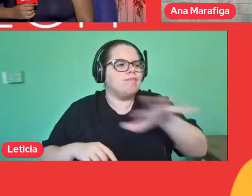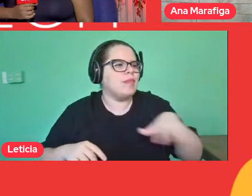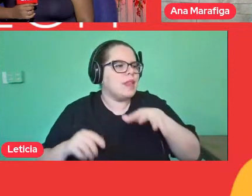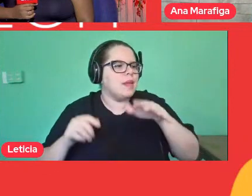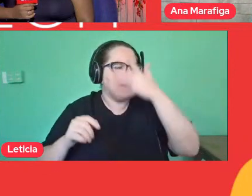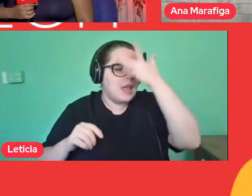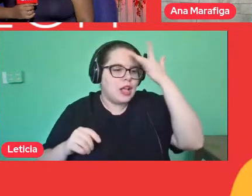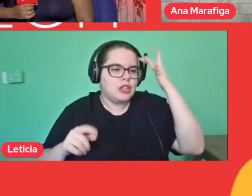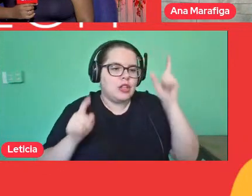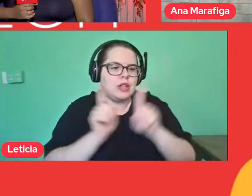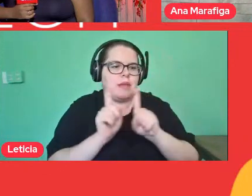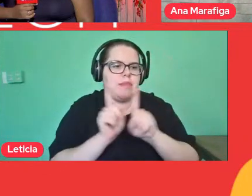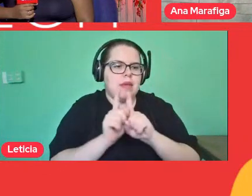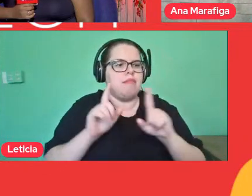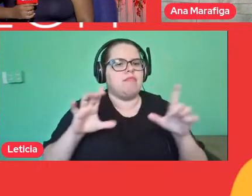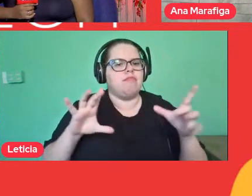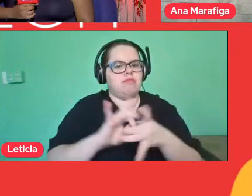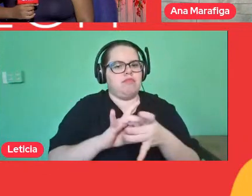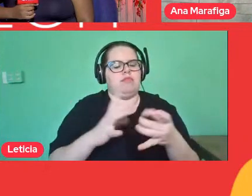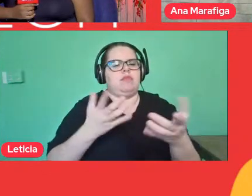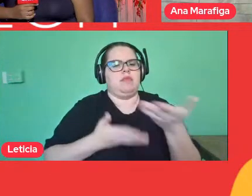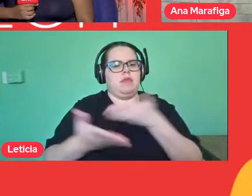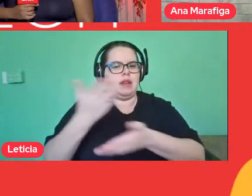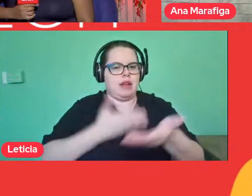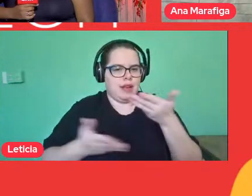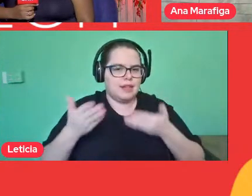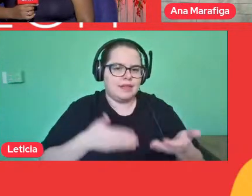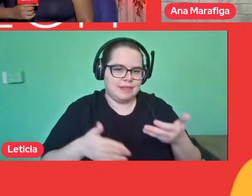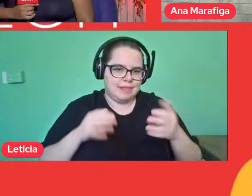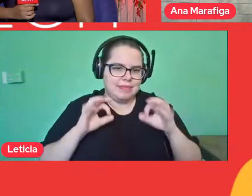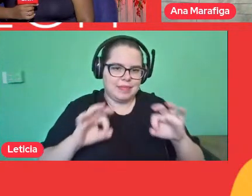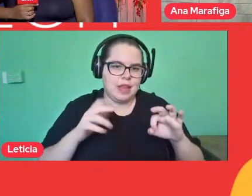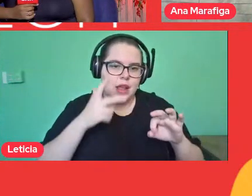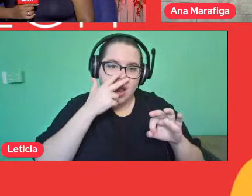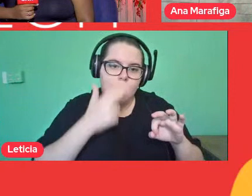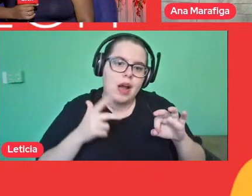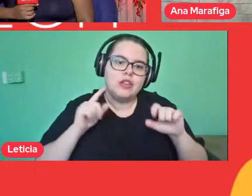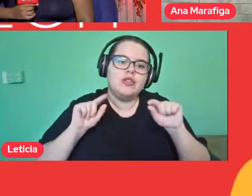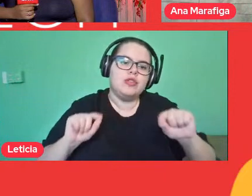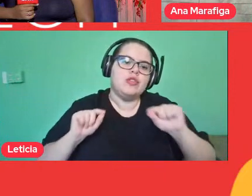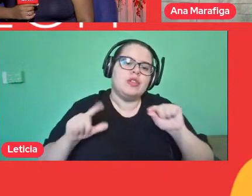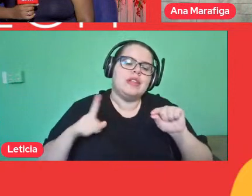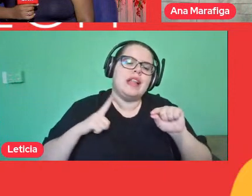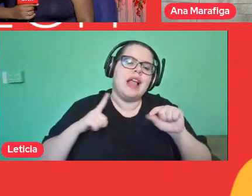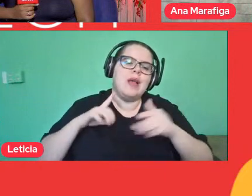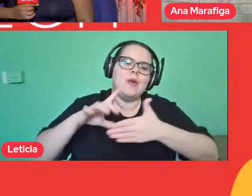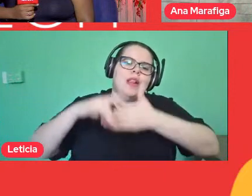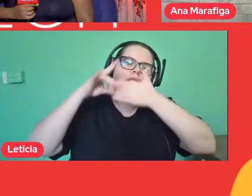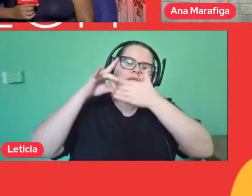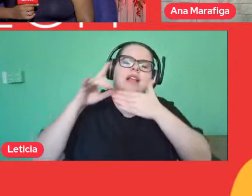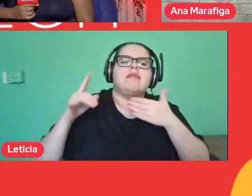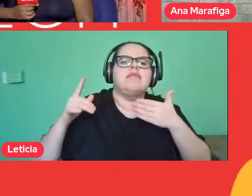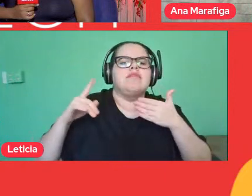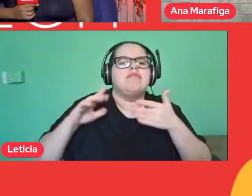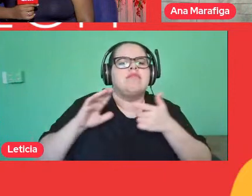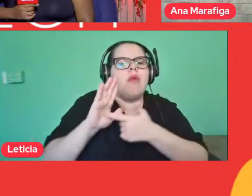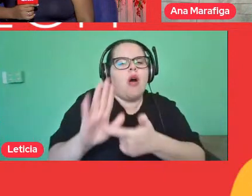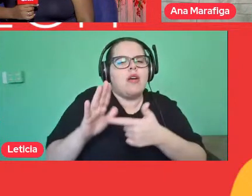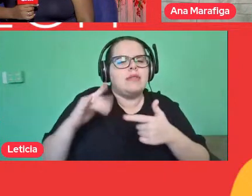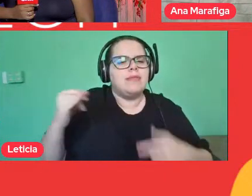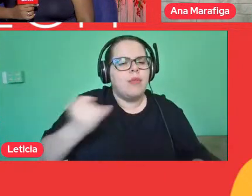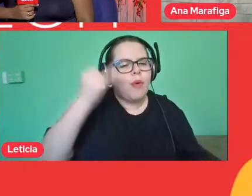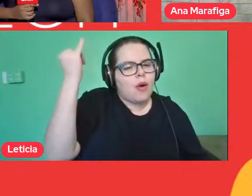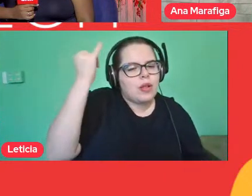para contribuir, né? E eu acho que tem o líder, ele tem um papel muito mais